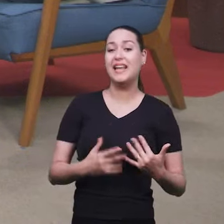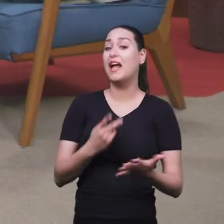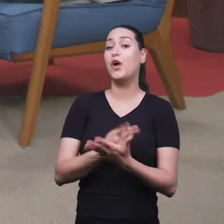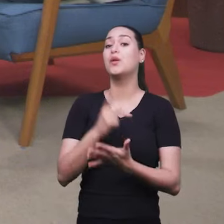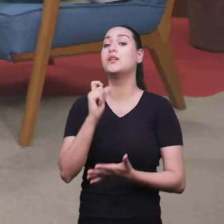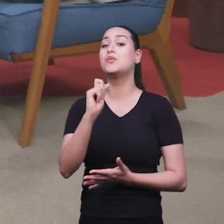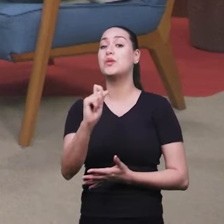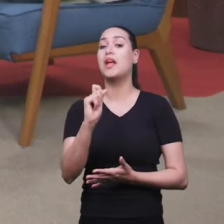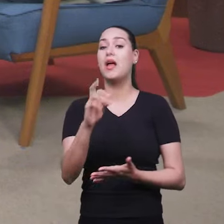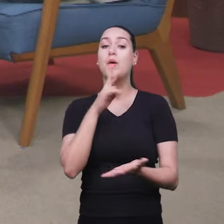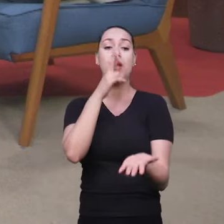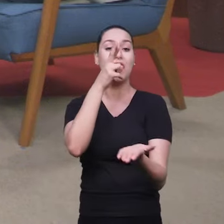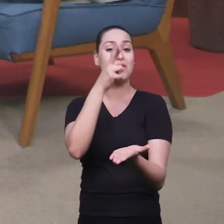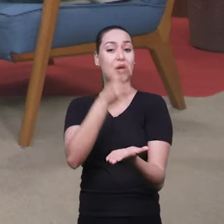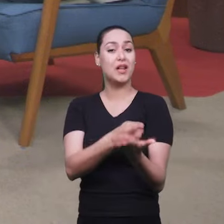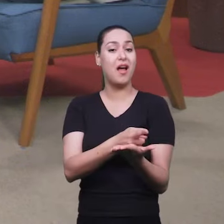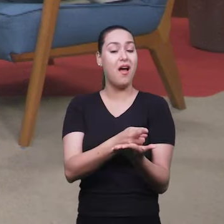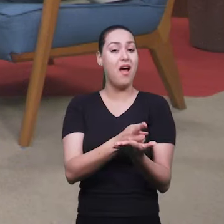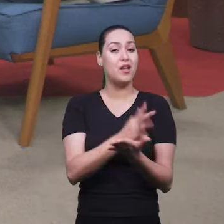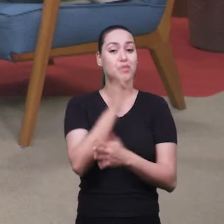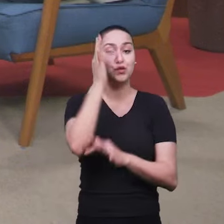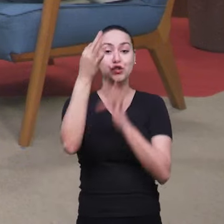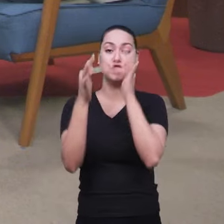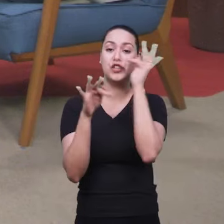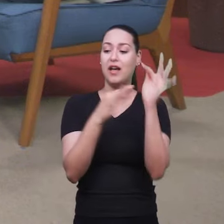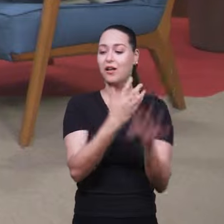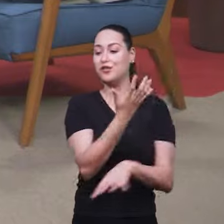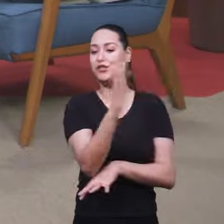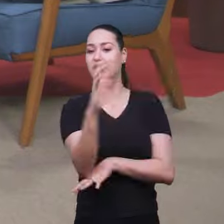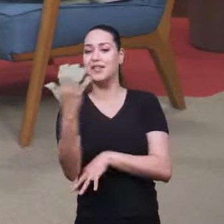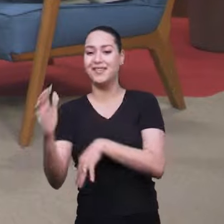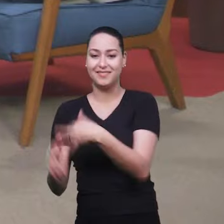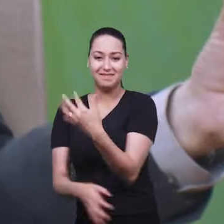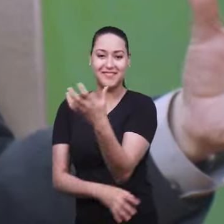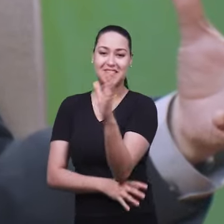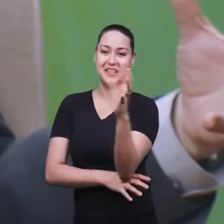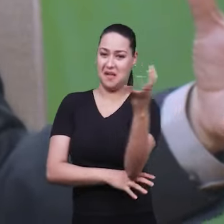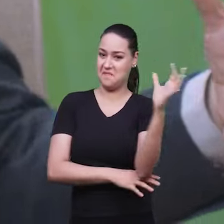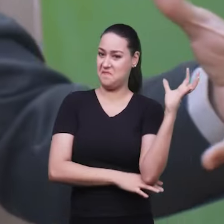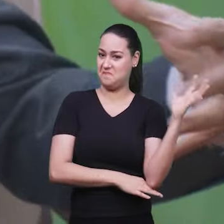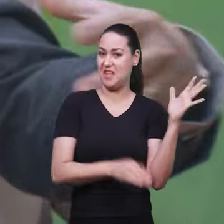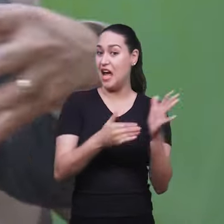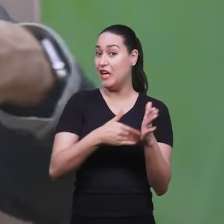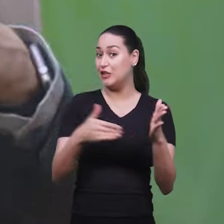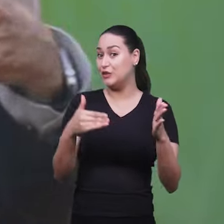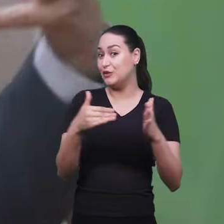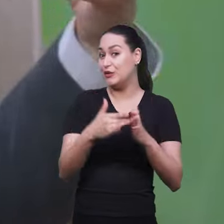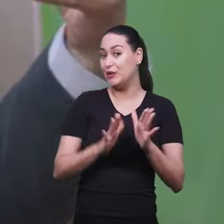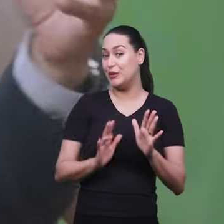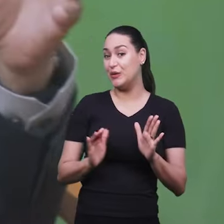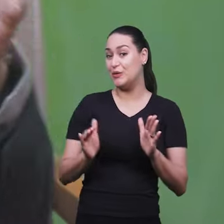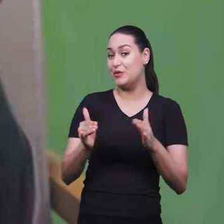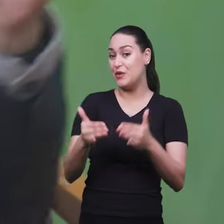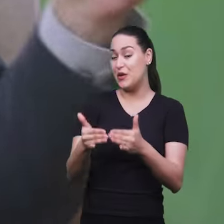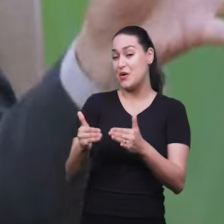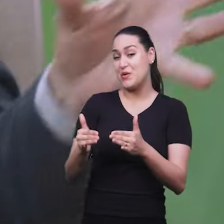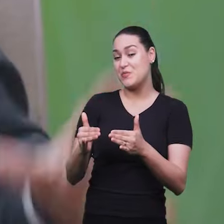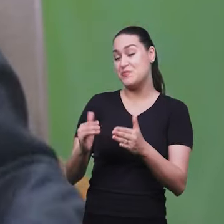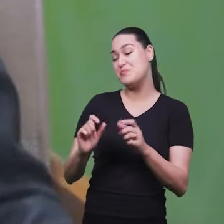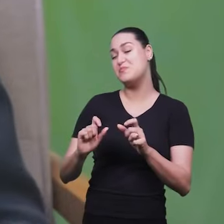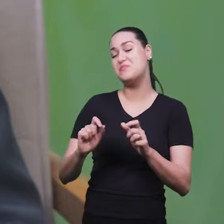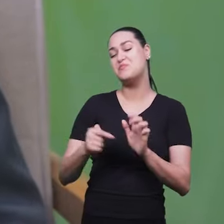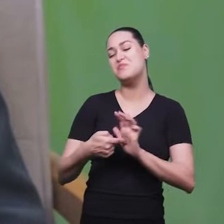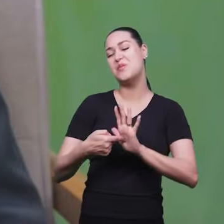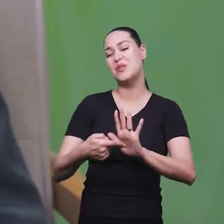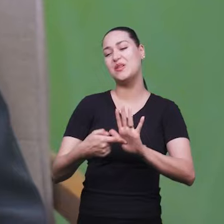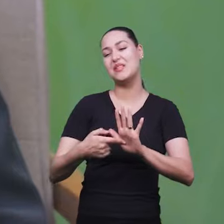nos efeitos do jardim, que é das flores, é da sua produção. Então, tudo isso vai convergindo dentro desse